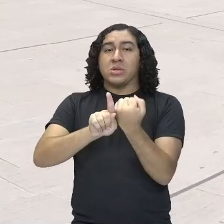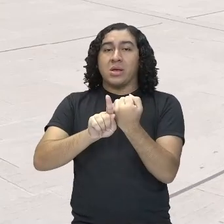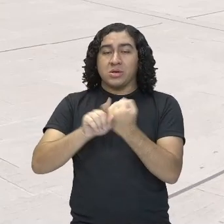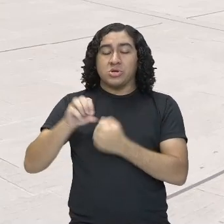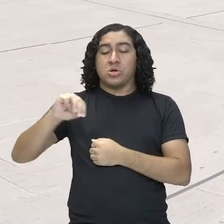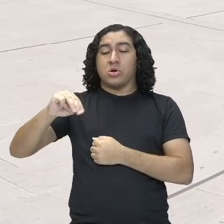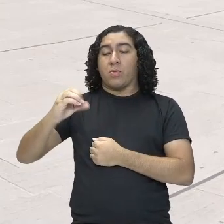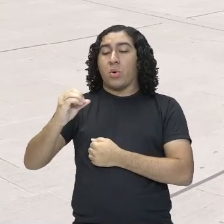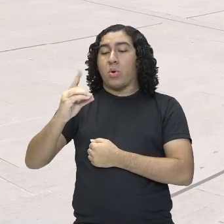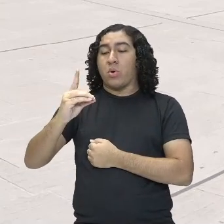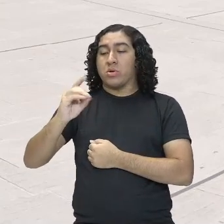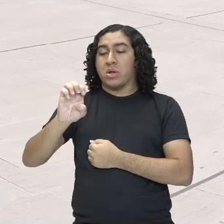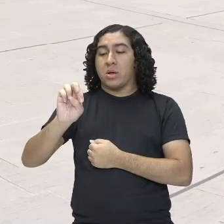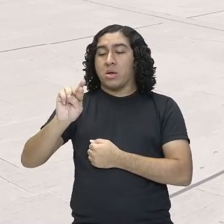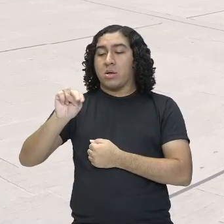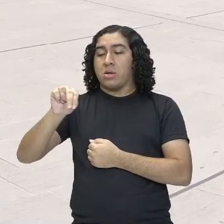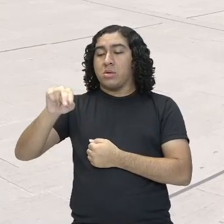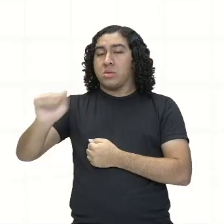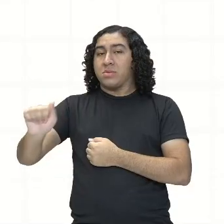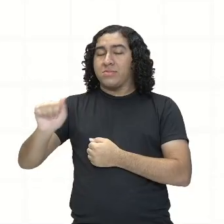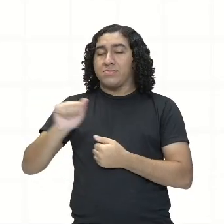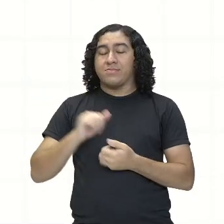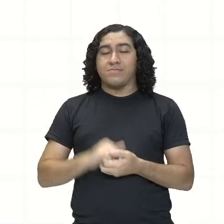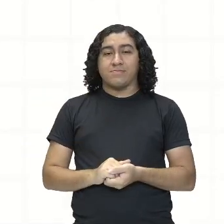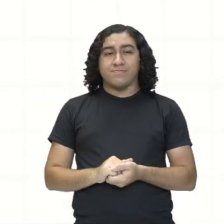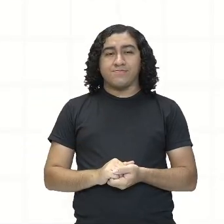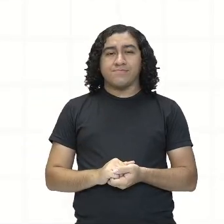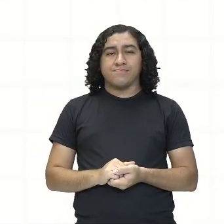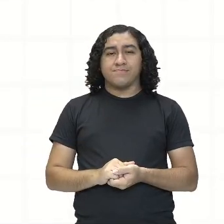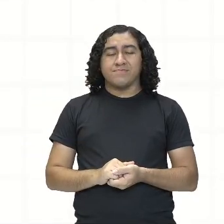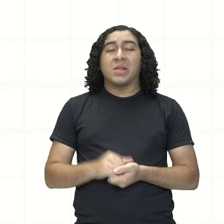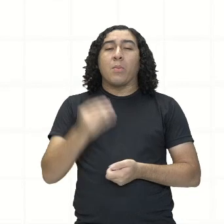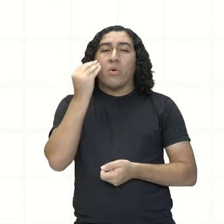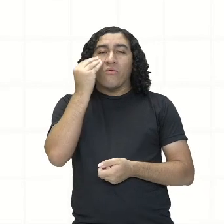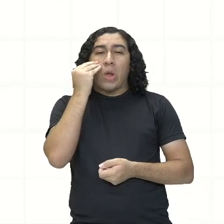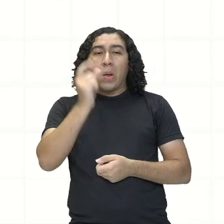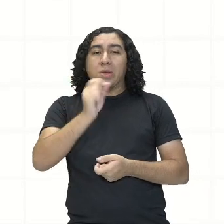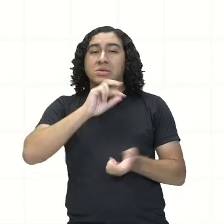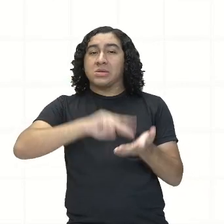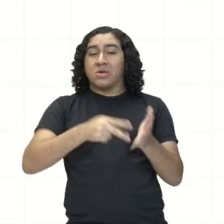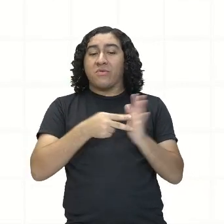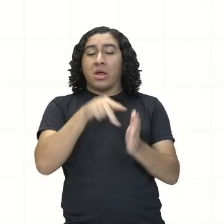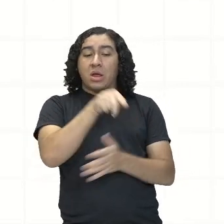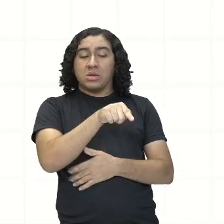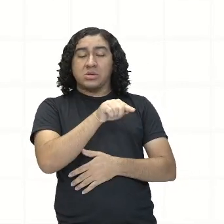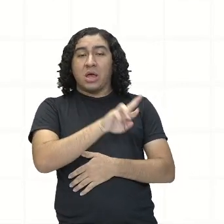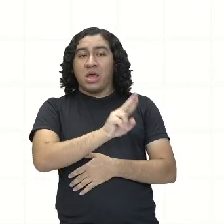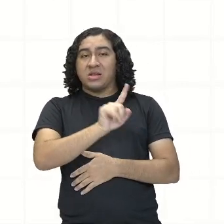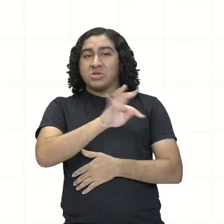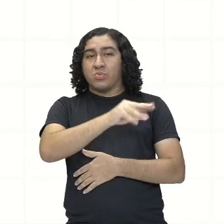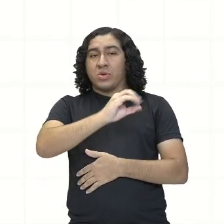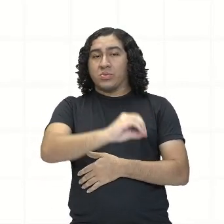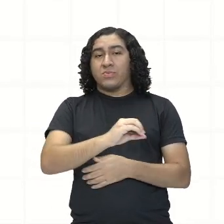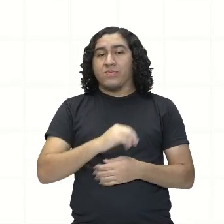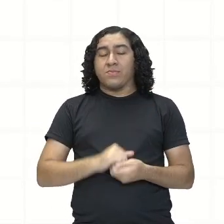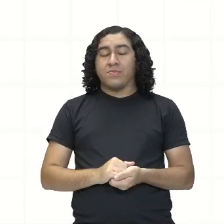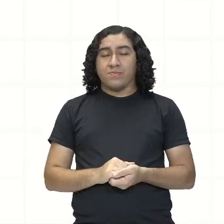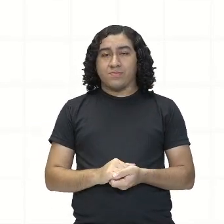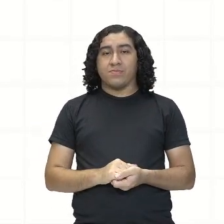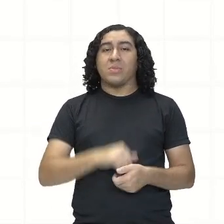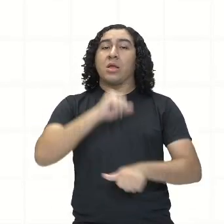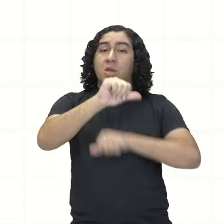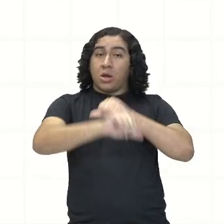moderna, ok? Vamos verificar aí o que o Renascimento representa. Representa mudança no